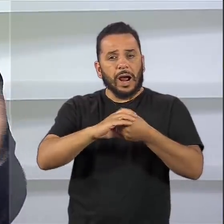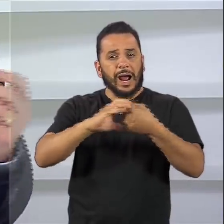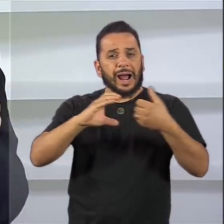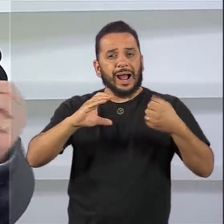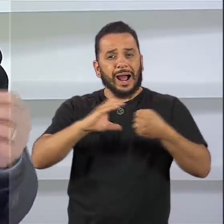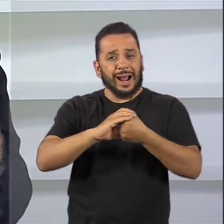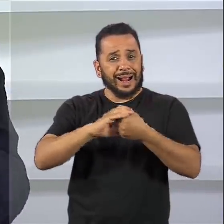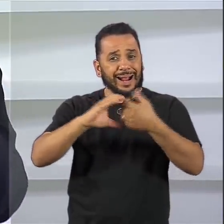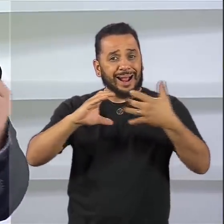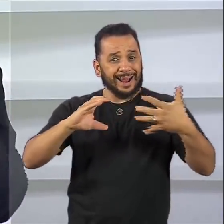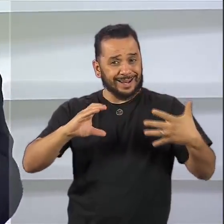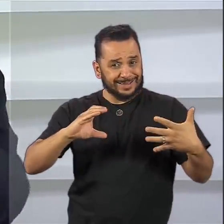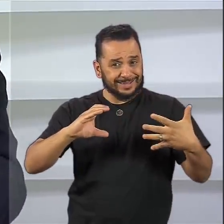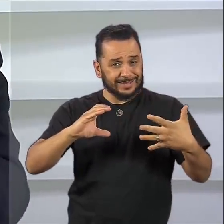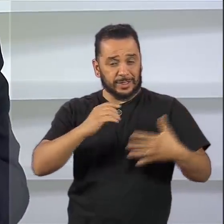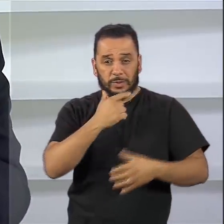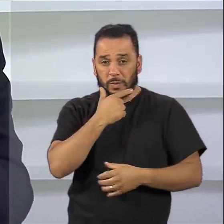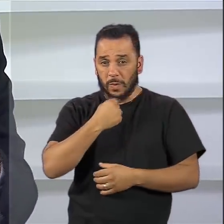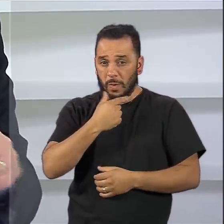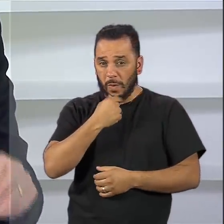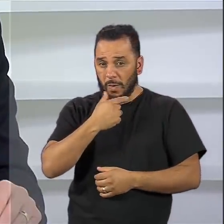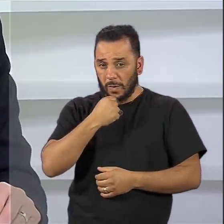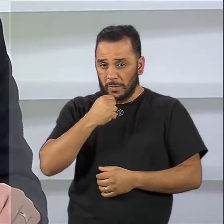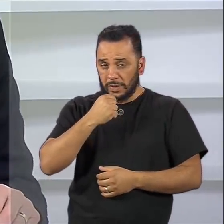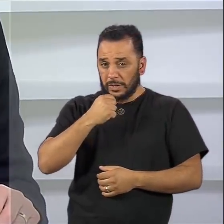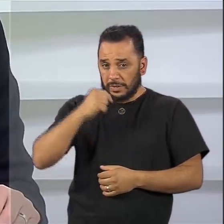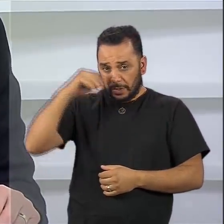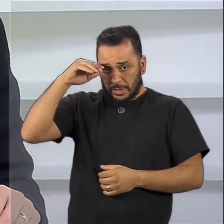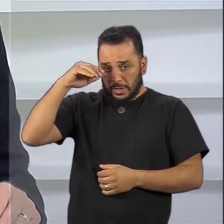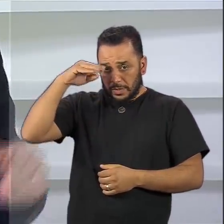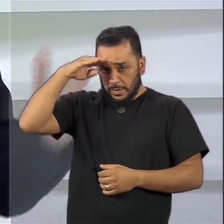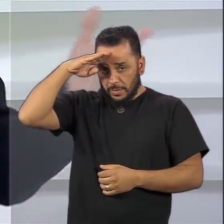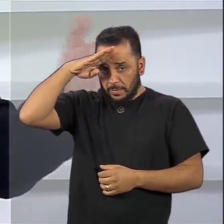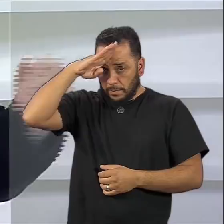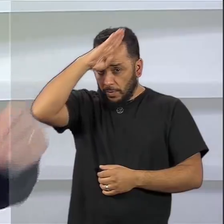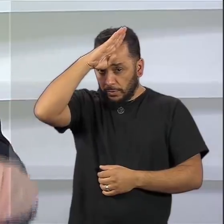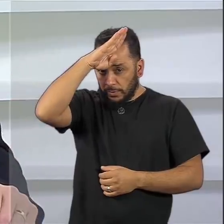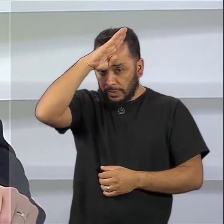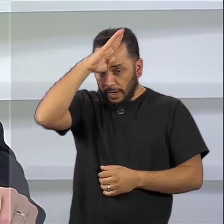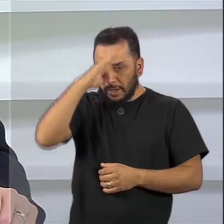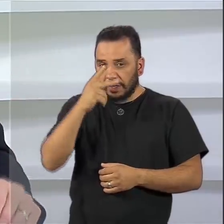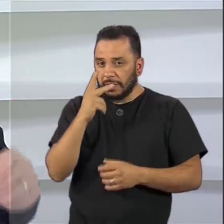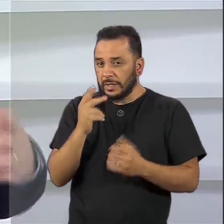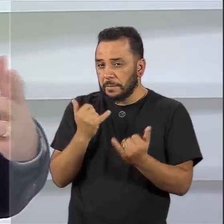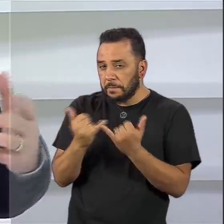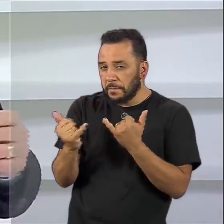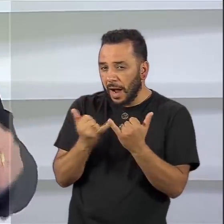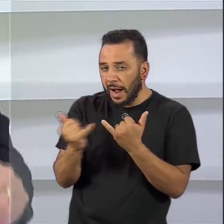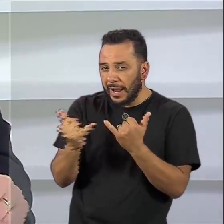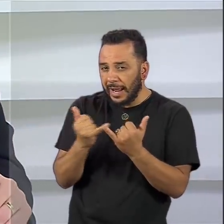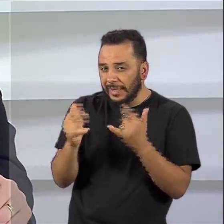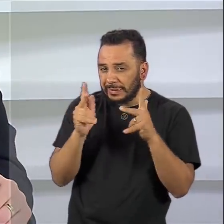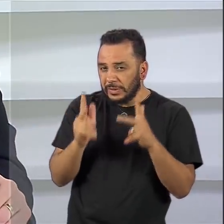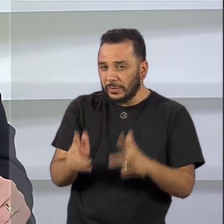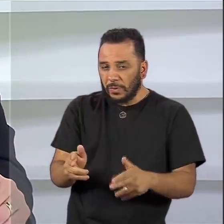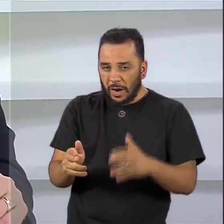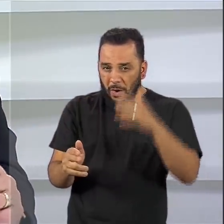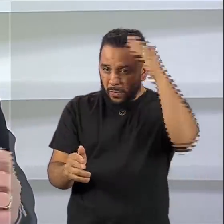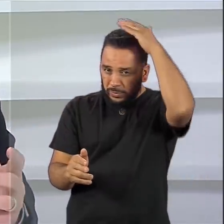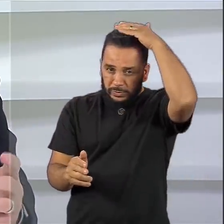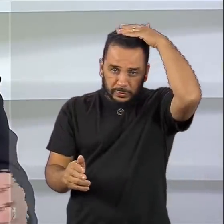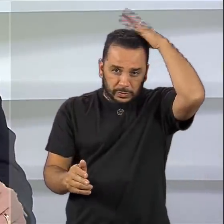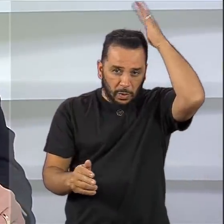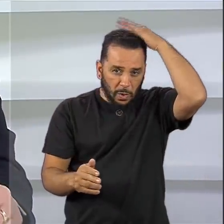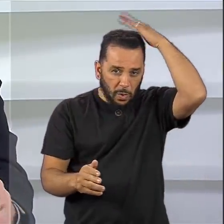que ele acha semelhantes à do Trump. Eu queria saber da opinião de vocês, se vocês acham que é isso mesmo,